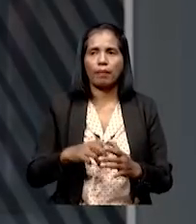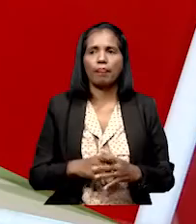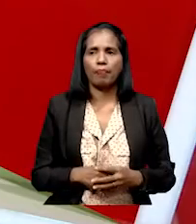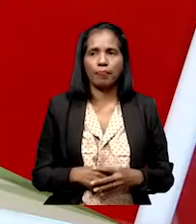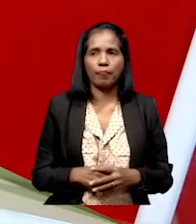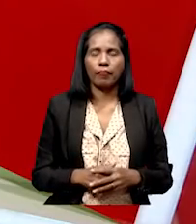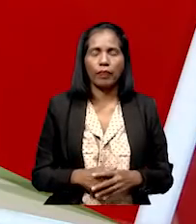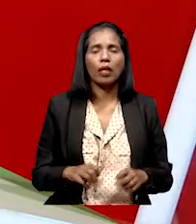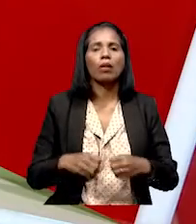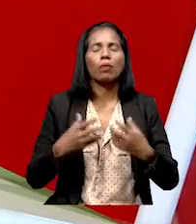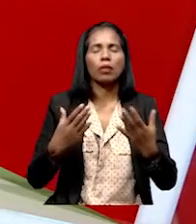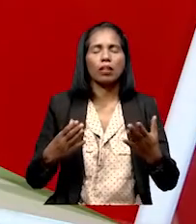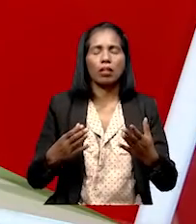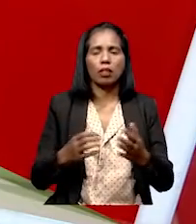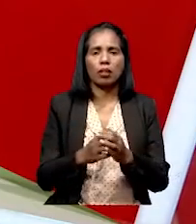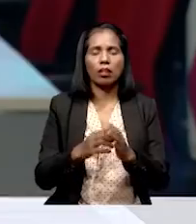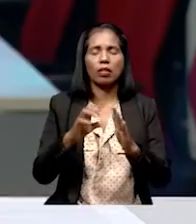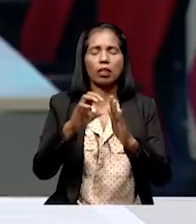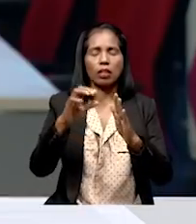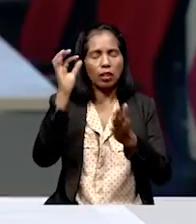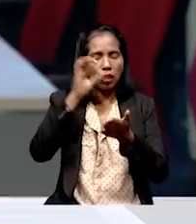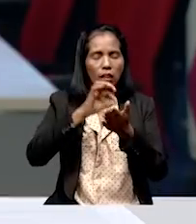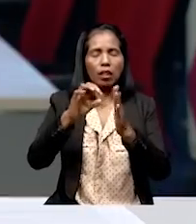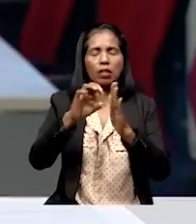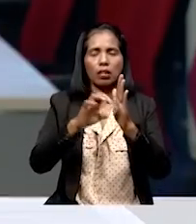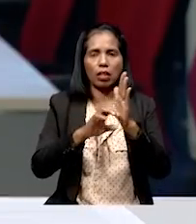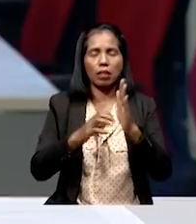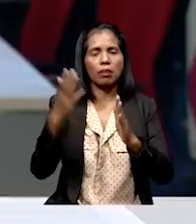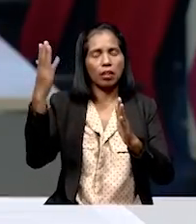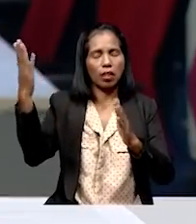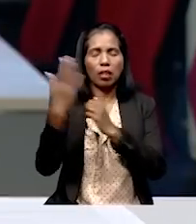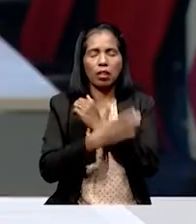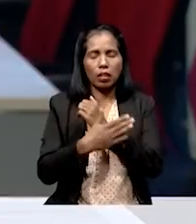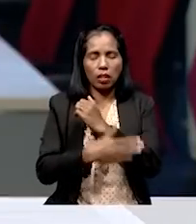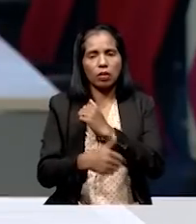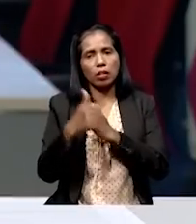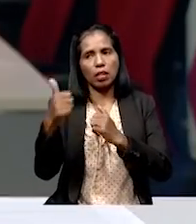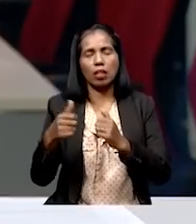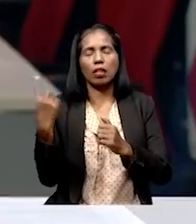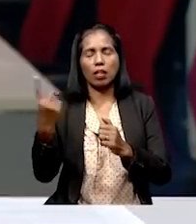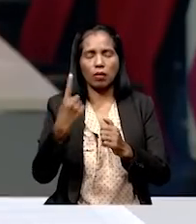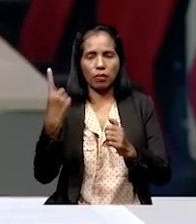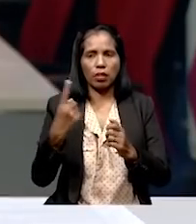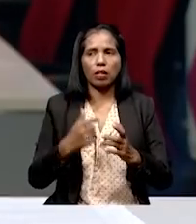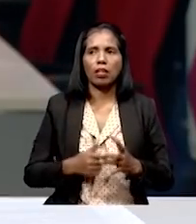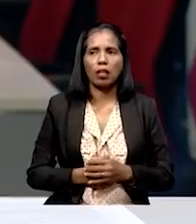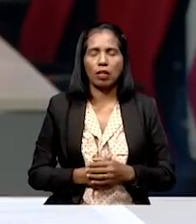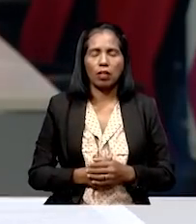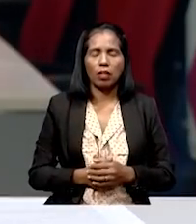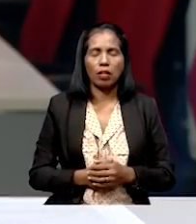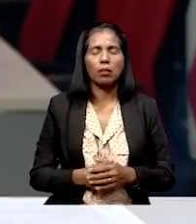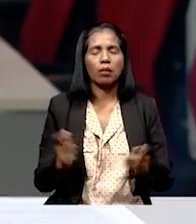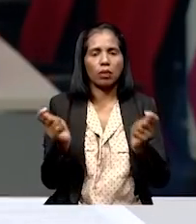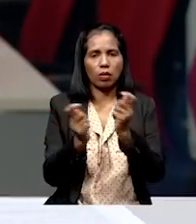que, o secretário-geral, na BEMACA, arreglar, senão, mantém a posição, ou